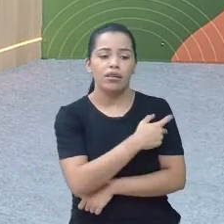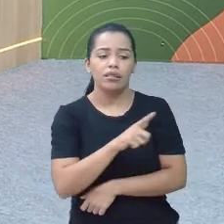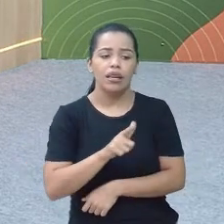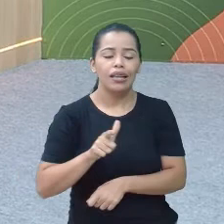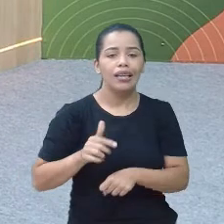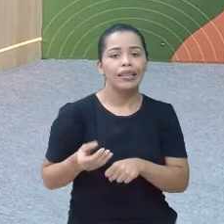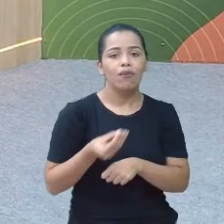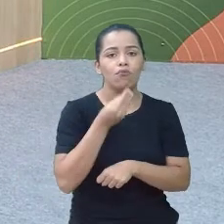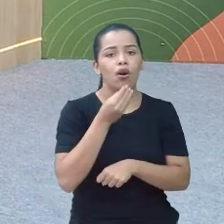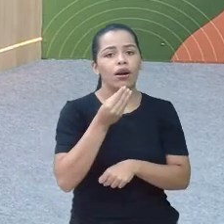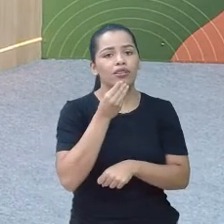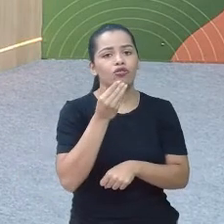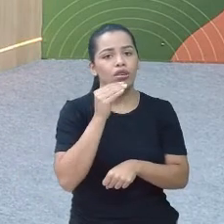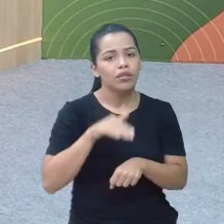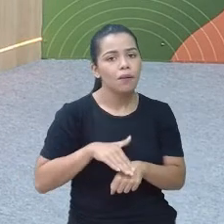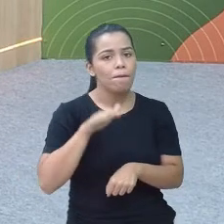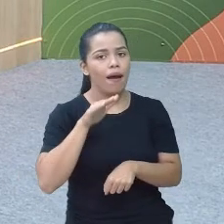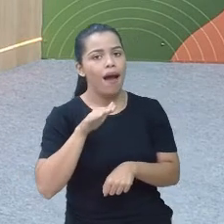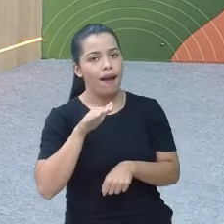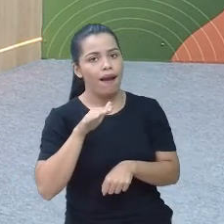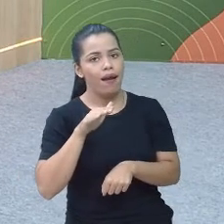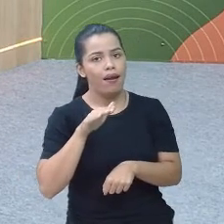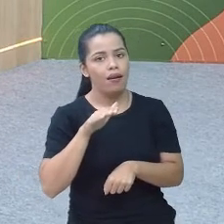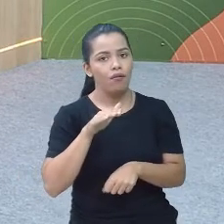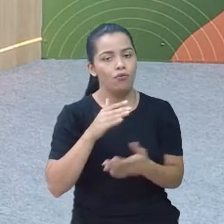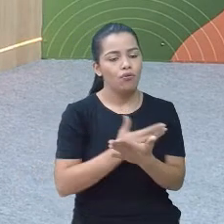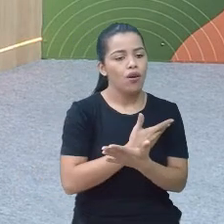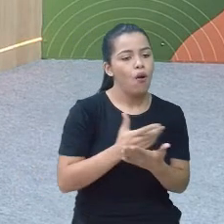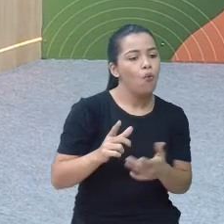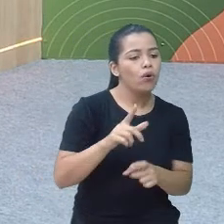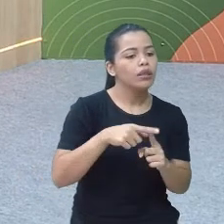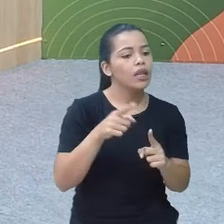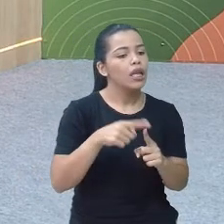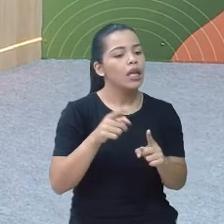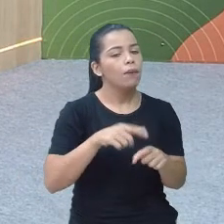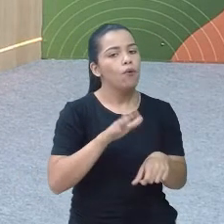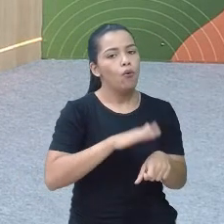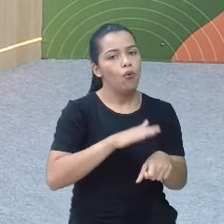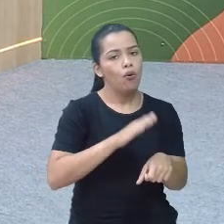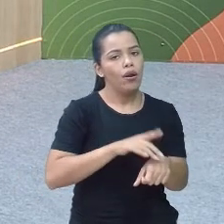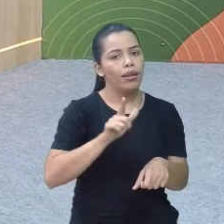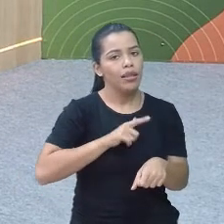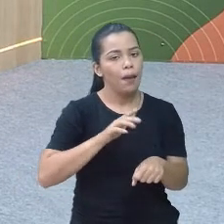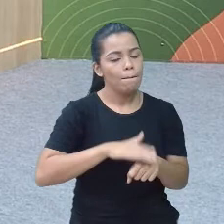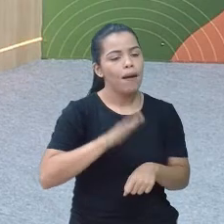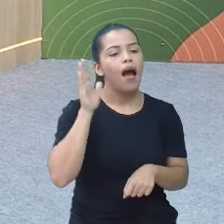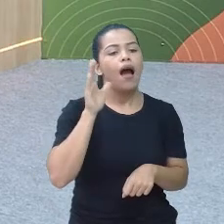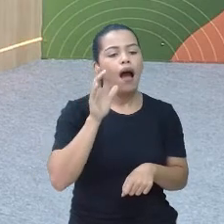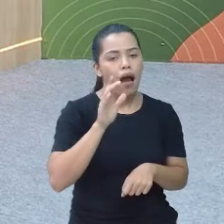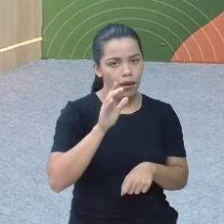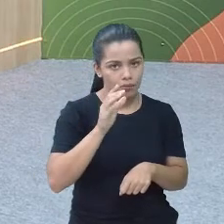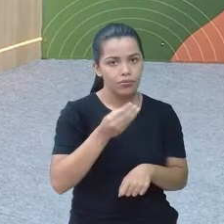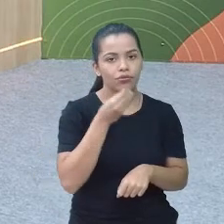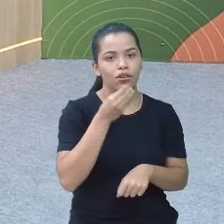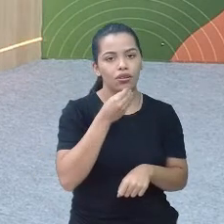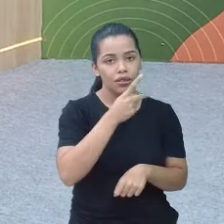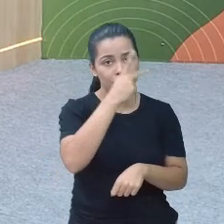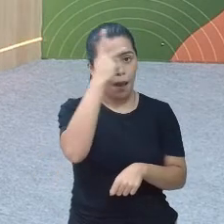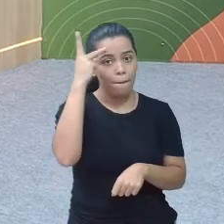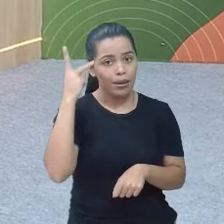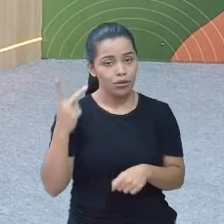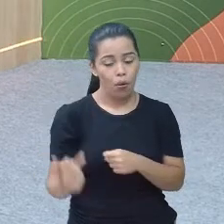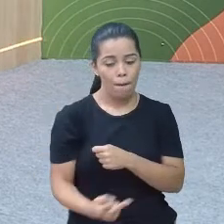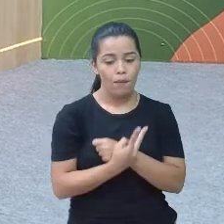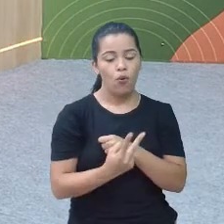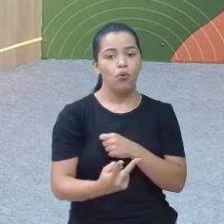é eficiente em determinados tipos de situação, onde você vai ter mais chance de que a pessoa se torne